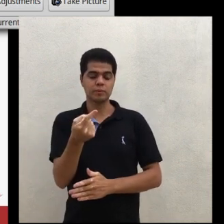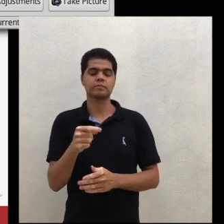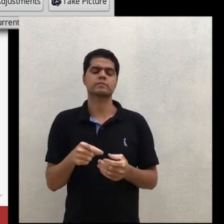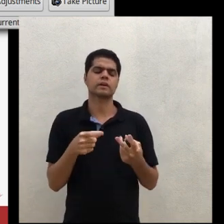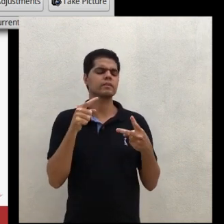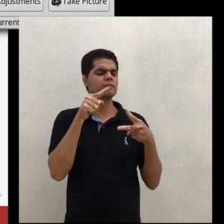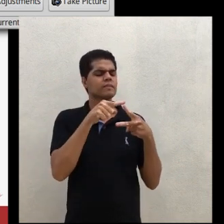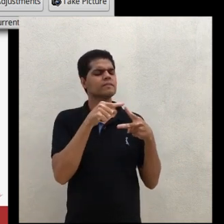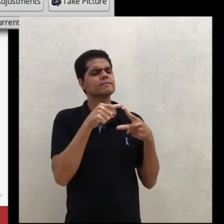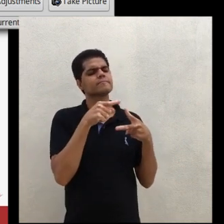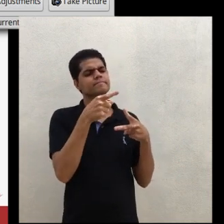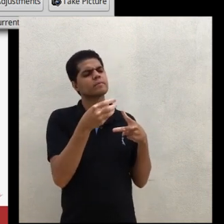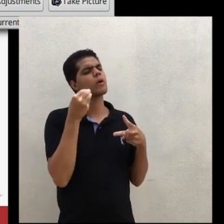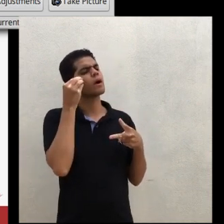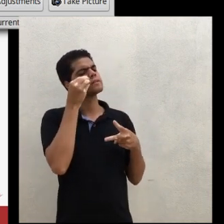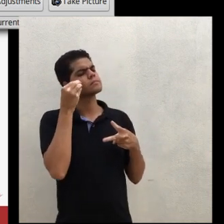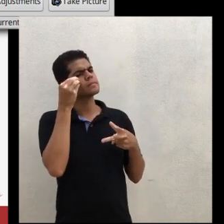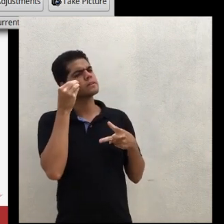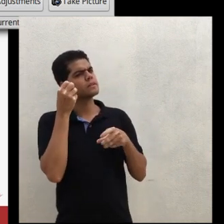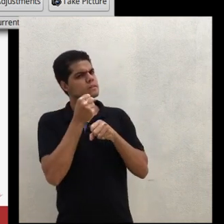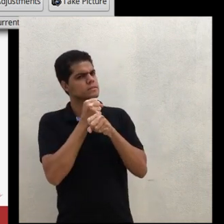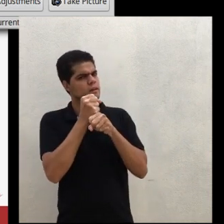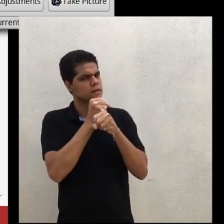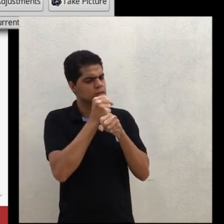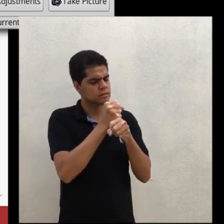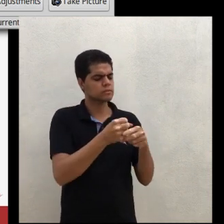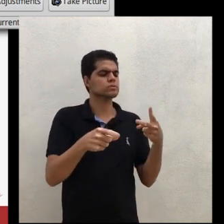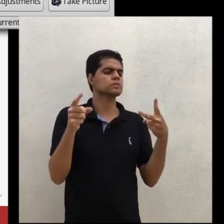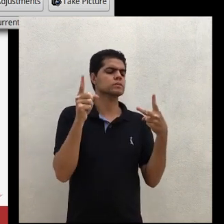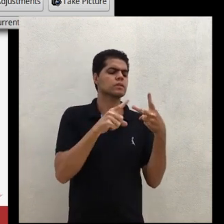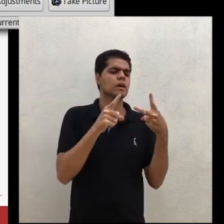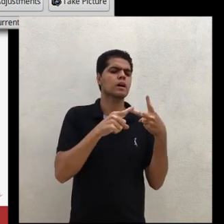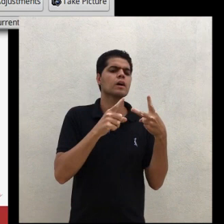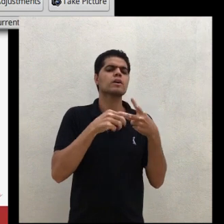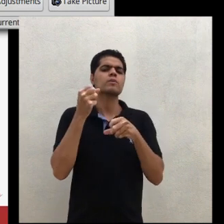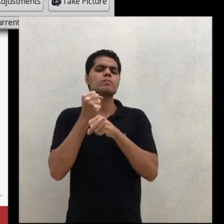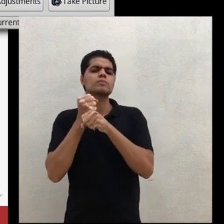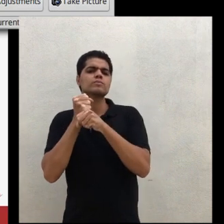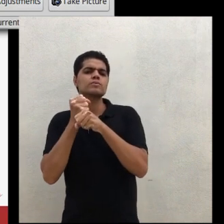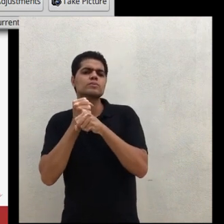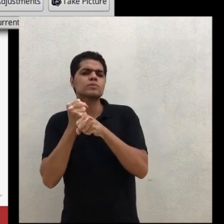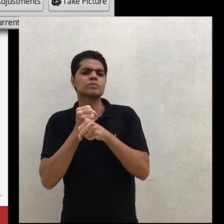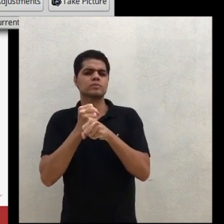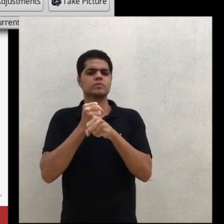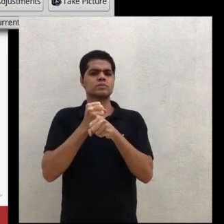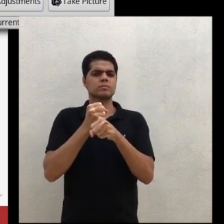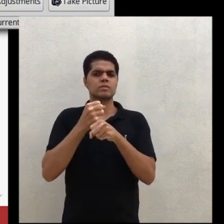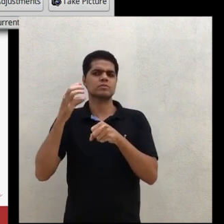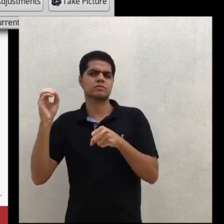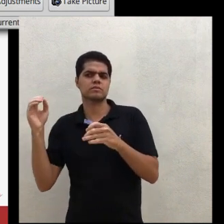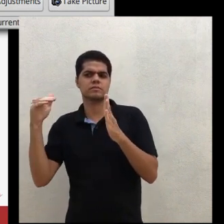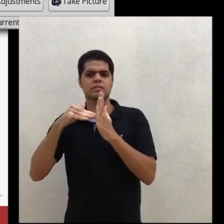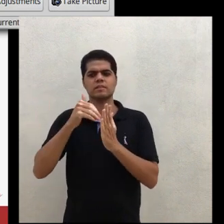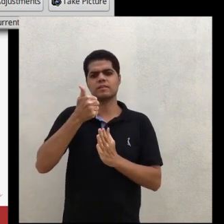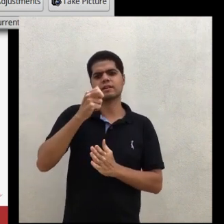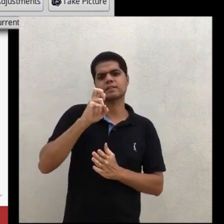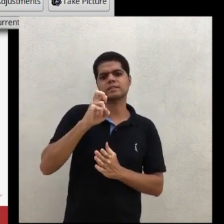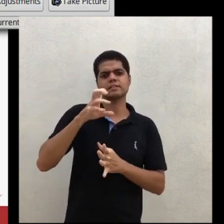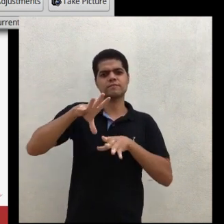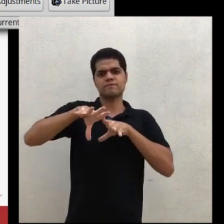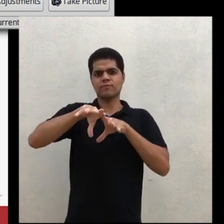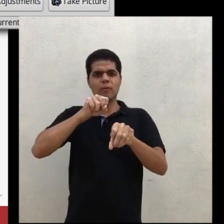formação e capacitação em anos. Então, vamos fazer aqui, né, um sistema